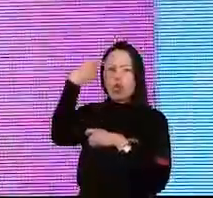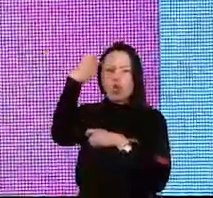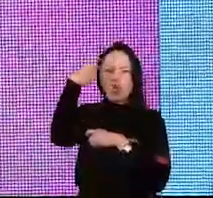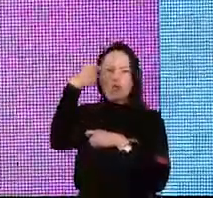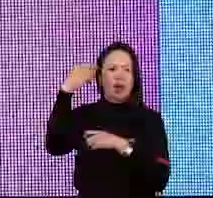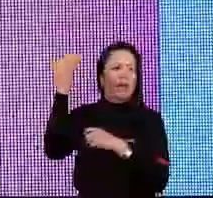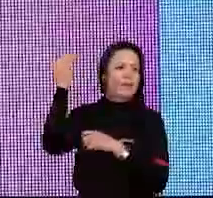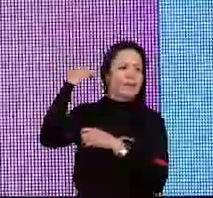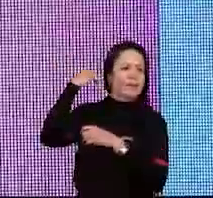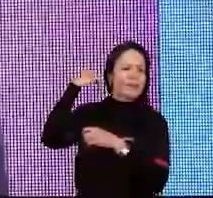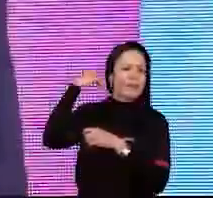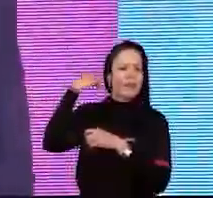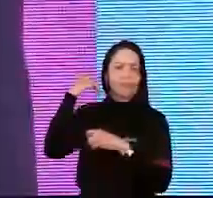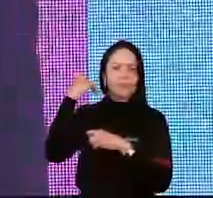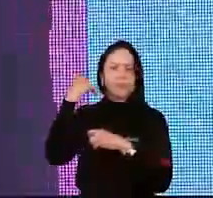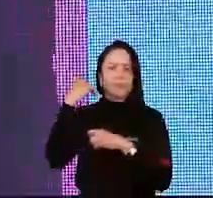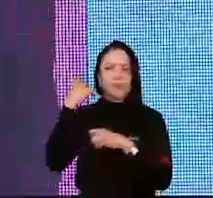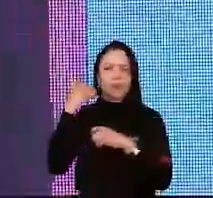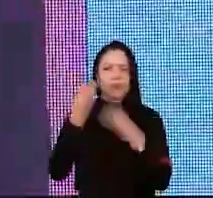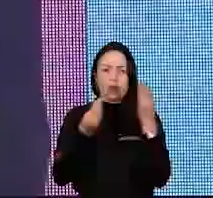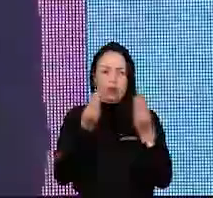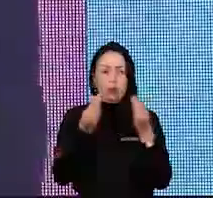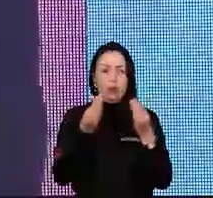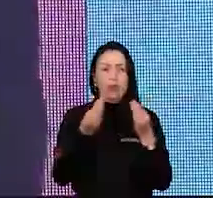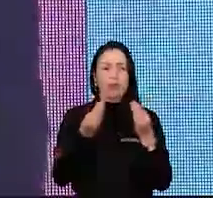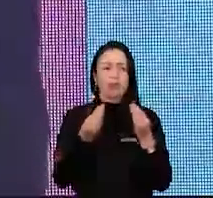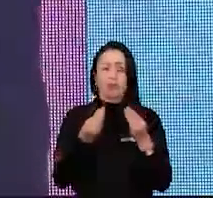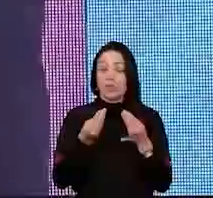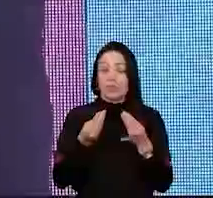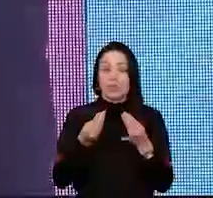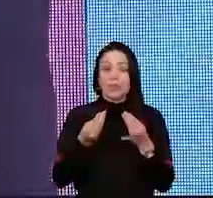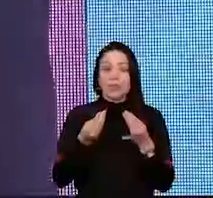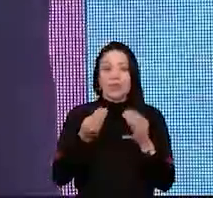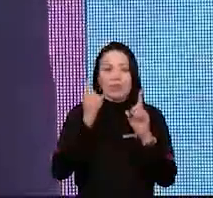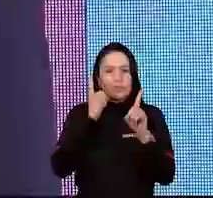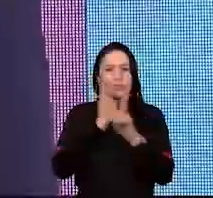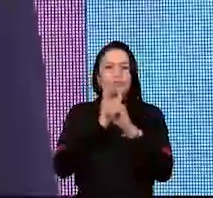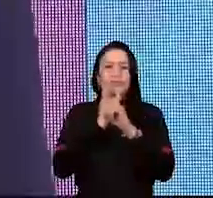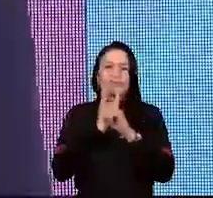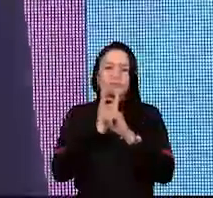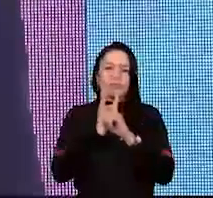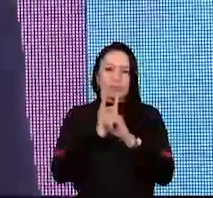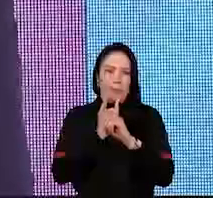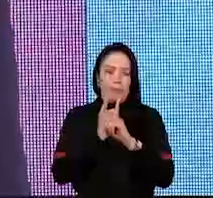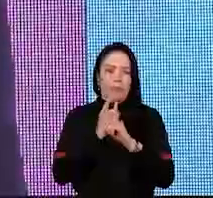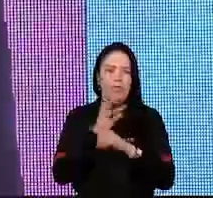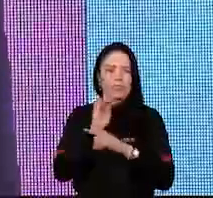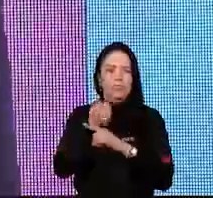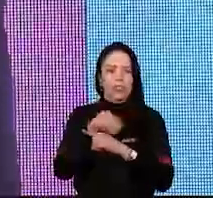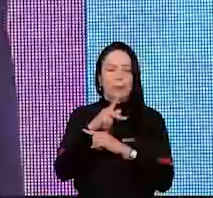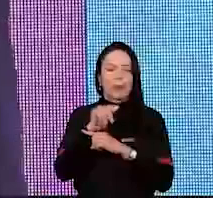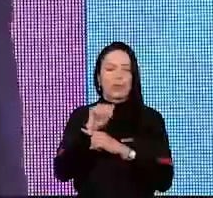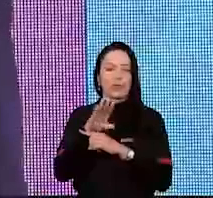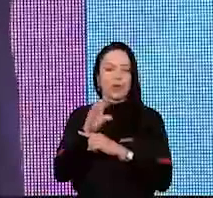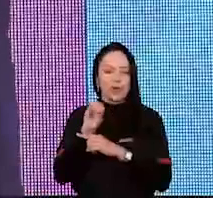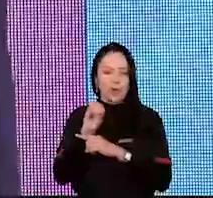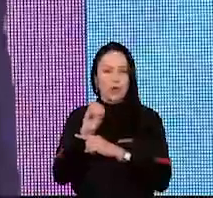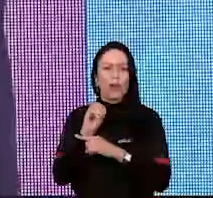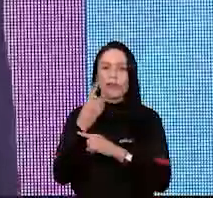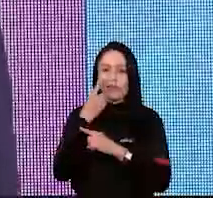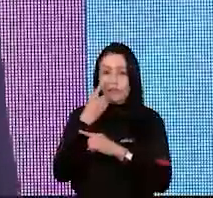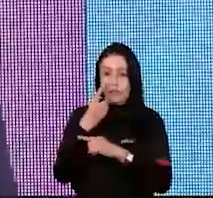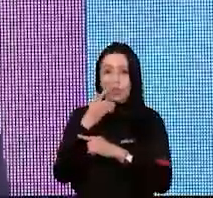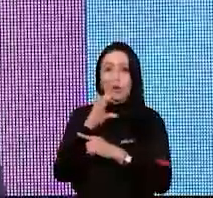Eu aprendi isso com os otorrinos da Santa Casa de São Paulo. Então, quando tem perfuração timpânica, se vocês se debruçarem nas bulas de remédios